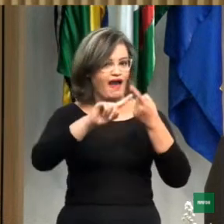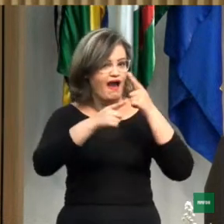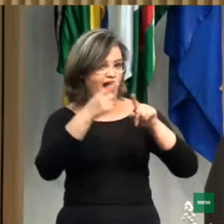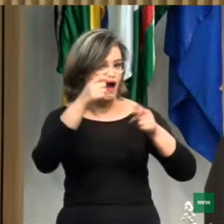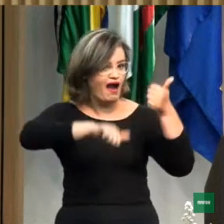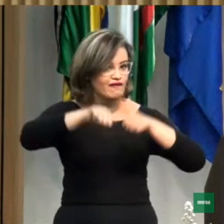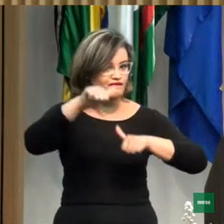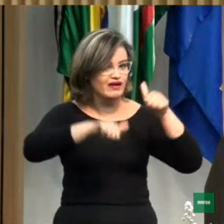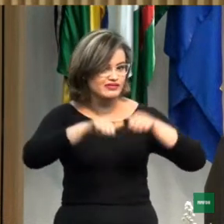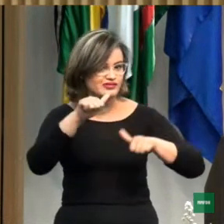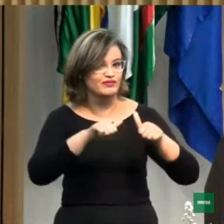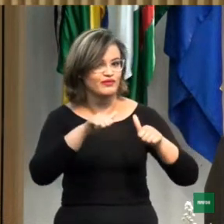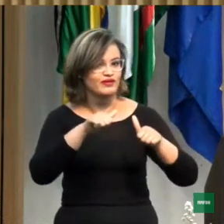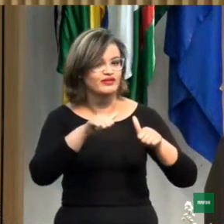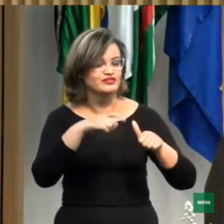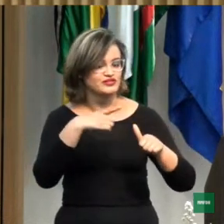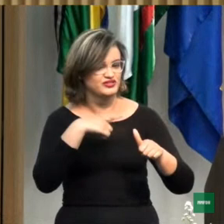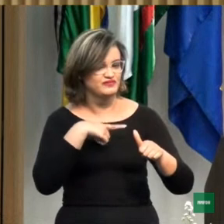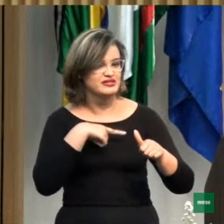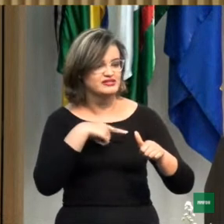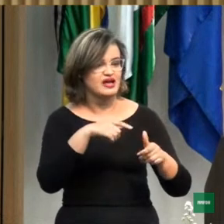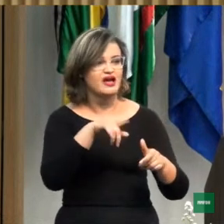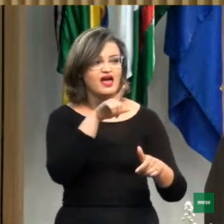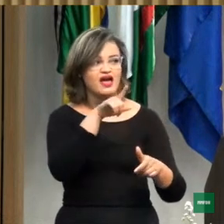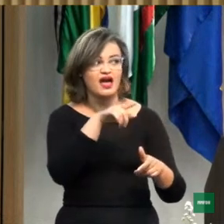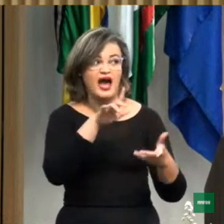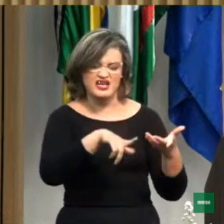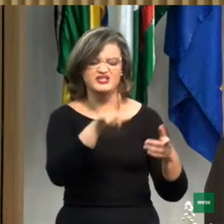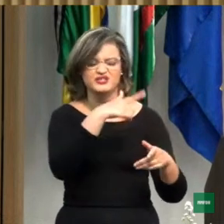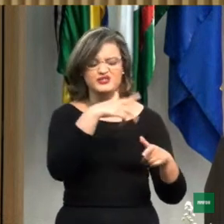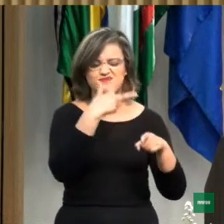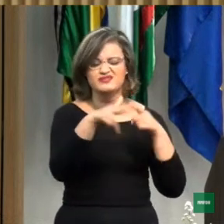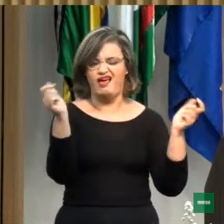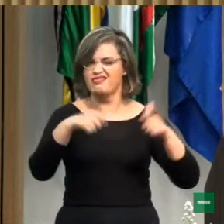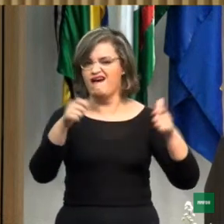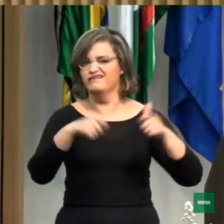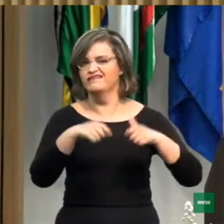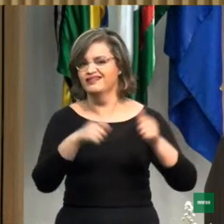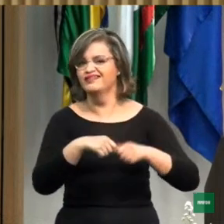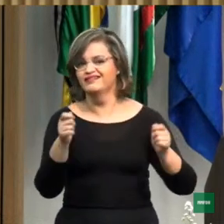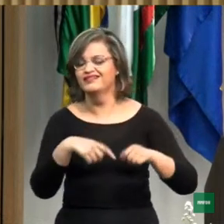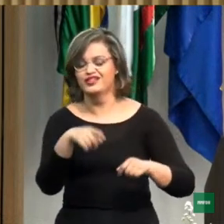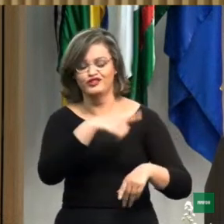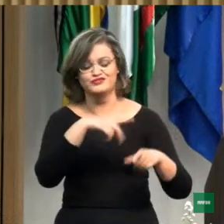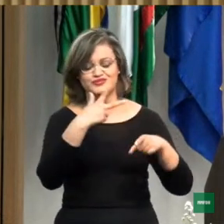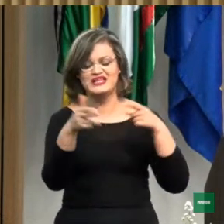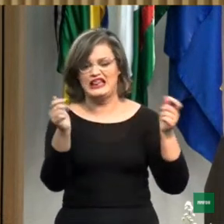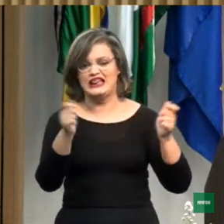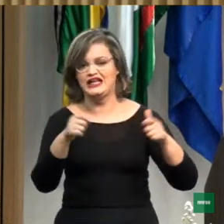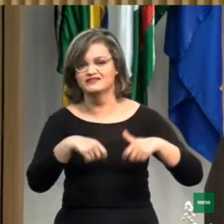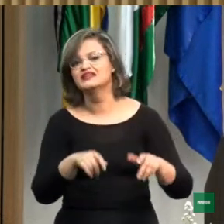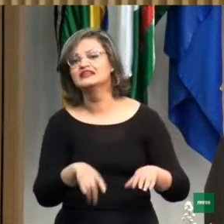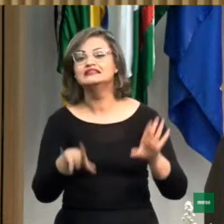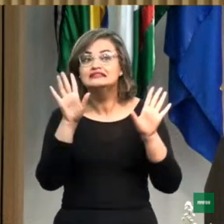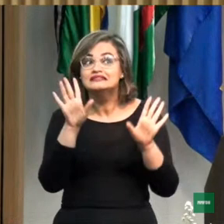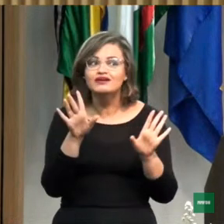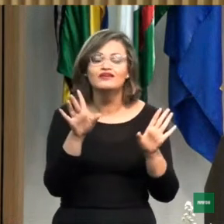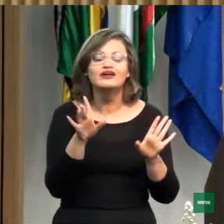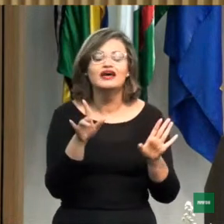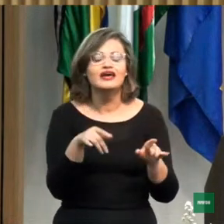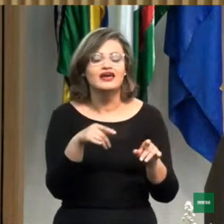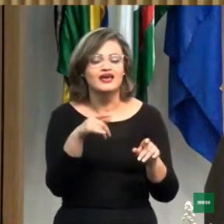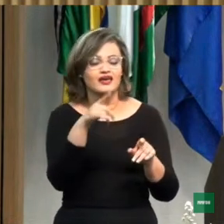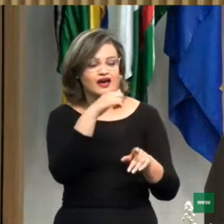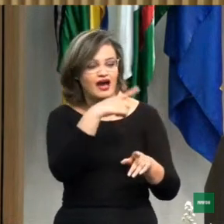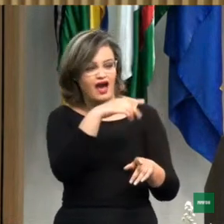Esplanada, mas nós ganharíamos o prêmio de Equilíbrio Trabalho e Família. Então, eu penso em tudo que a ministra contava agora, o Pedro Holanda